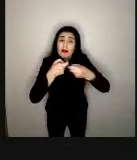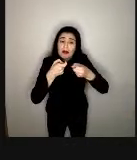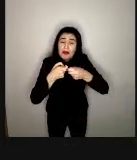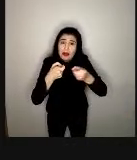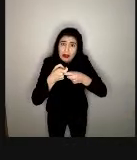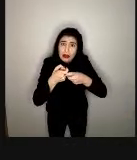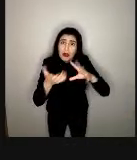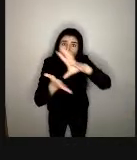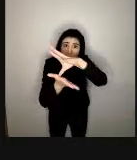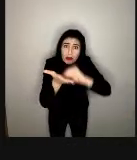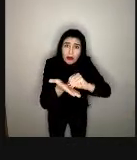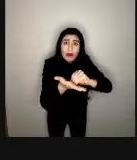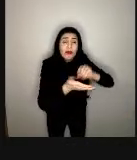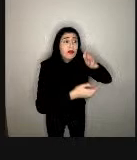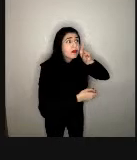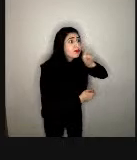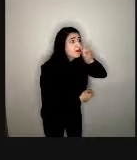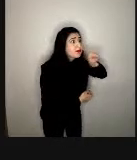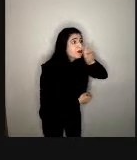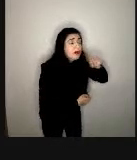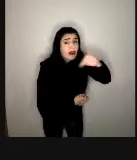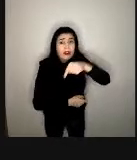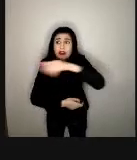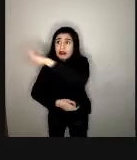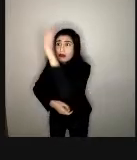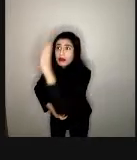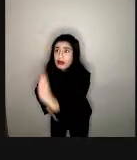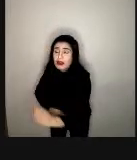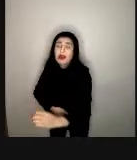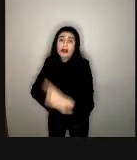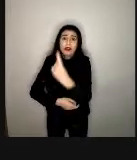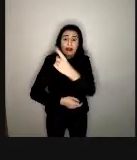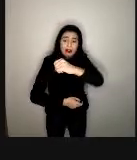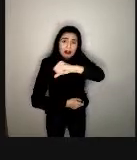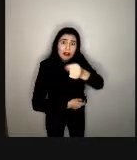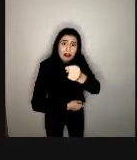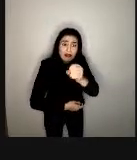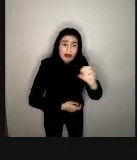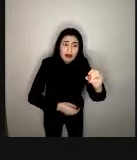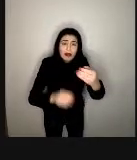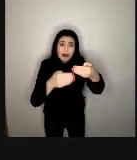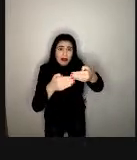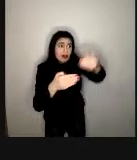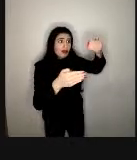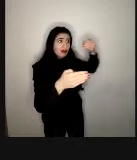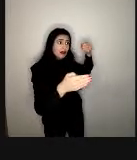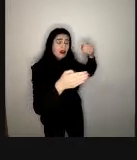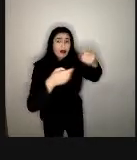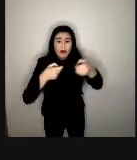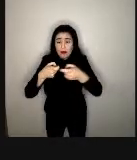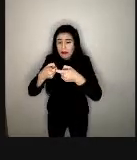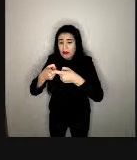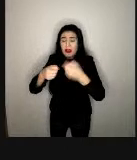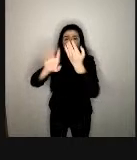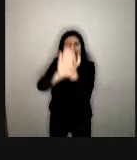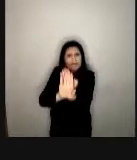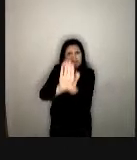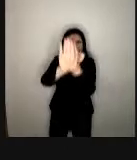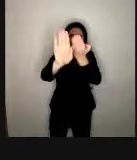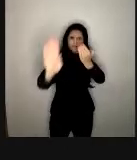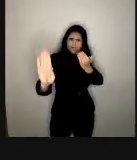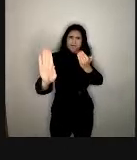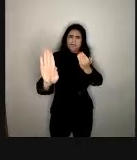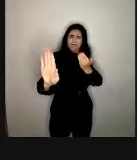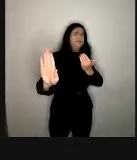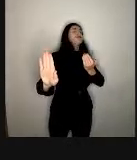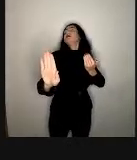americano, que preconizava que o médico tinha que ter um distanciamento do paciente e que a